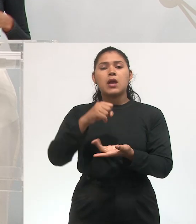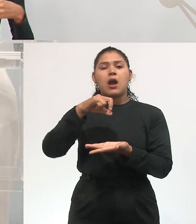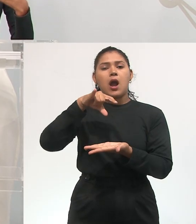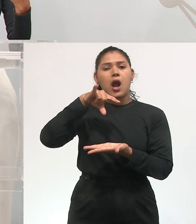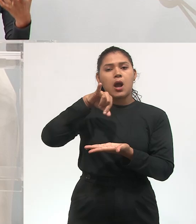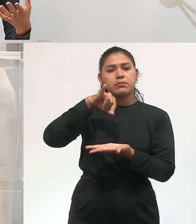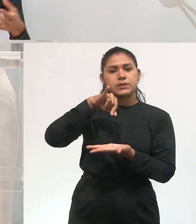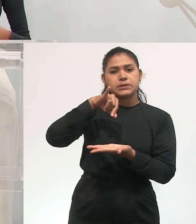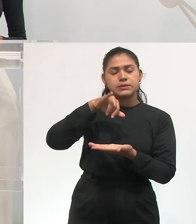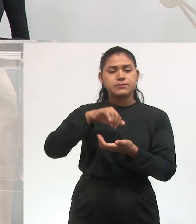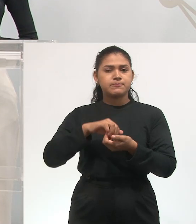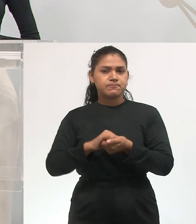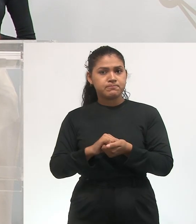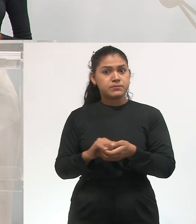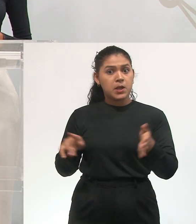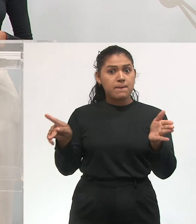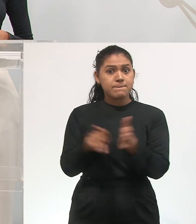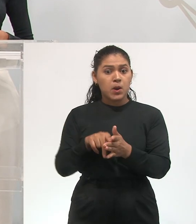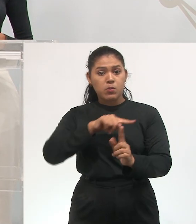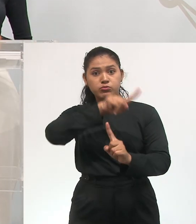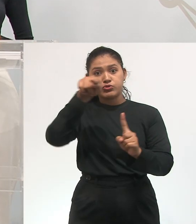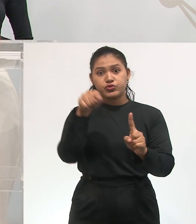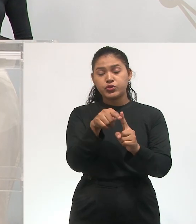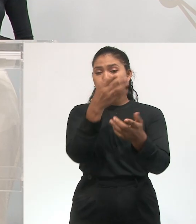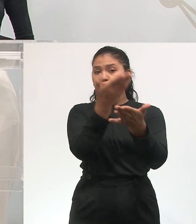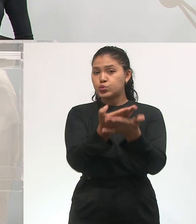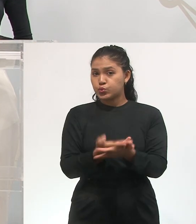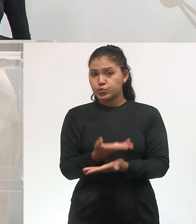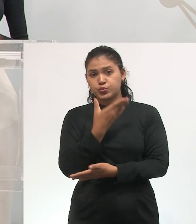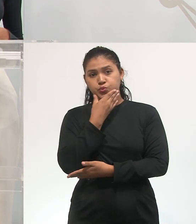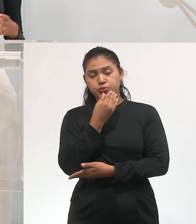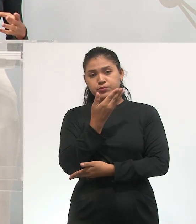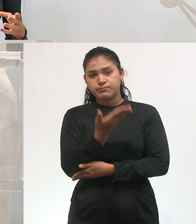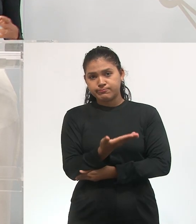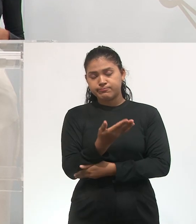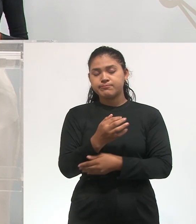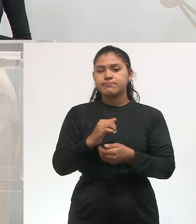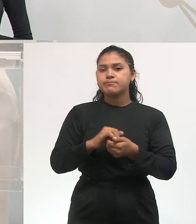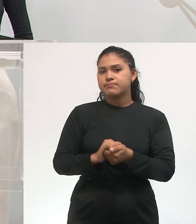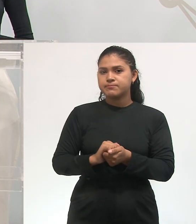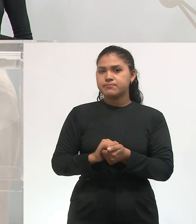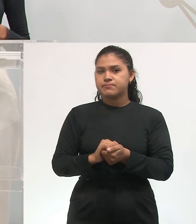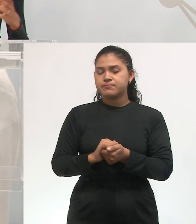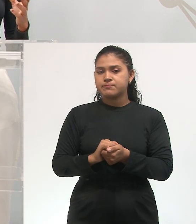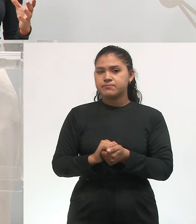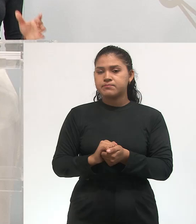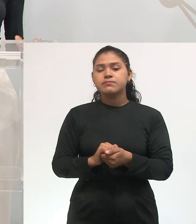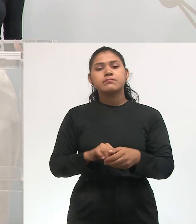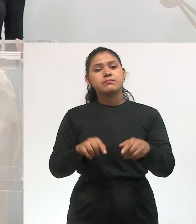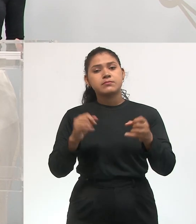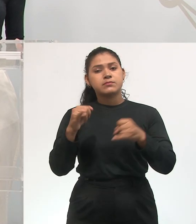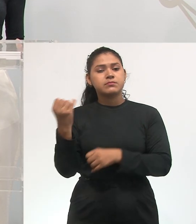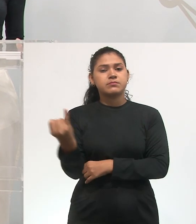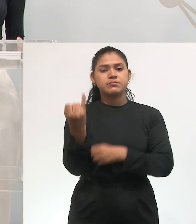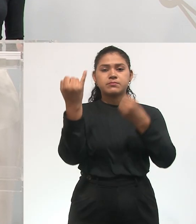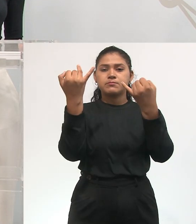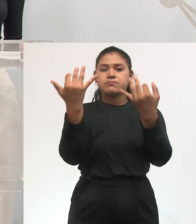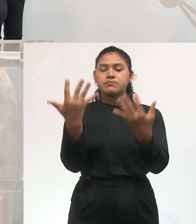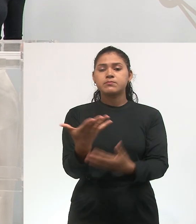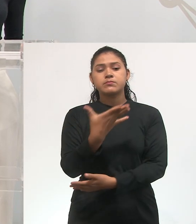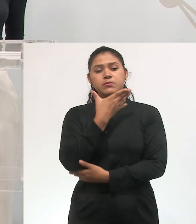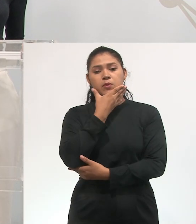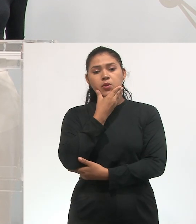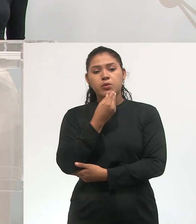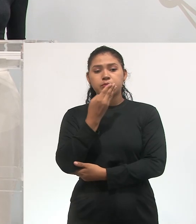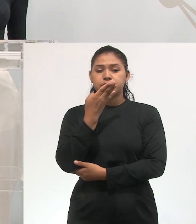né? Que inclusive será o seu objeto de estudo. De antemão dizer que o Karl Marx,